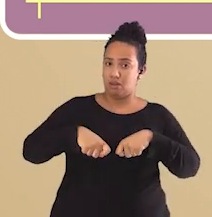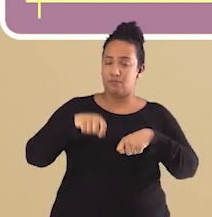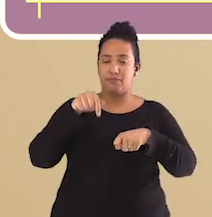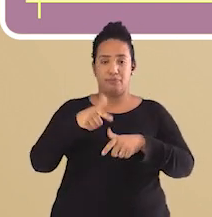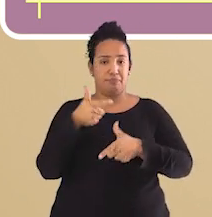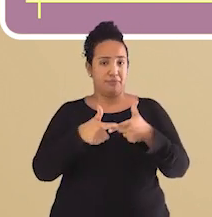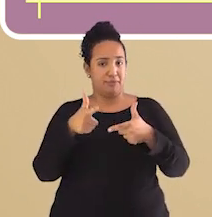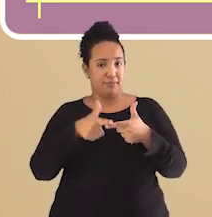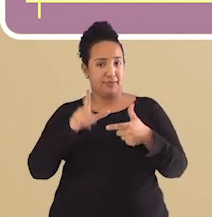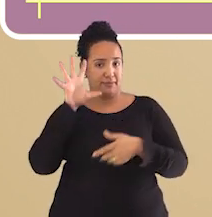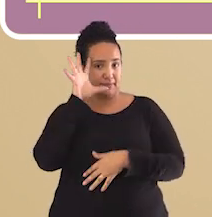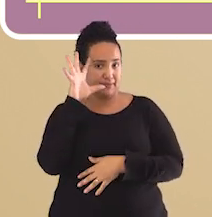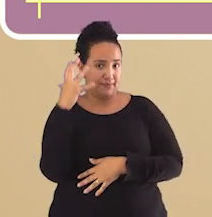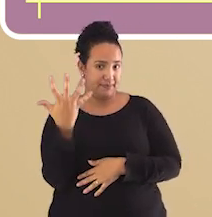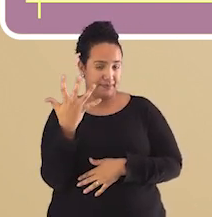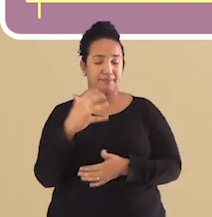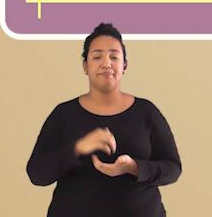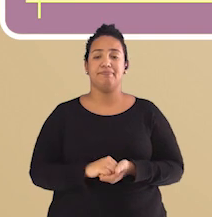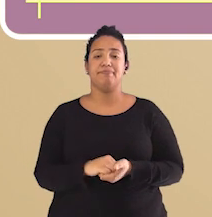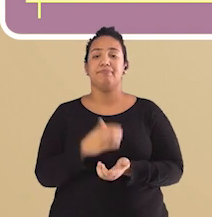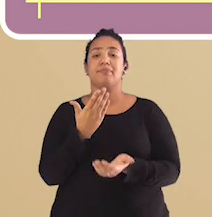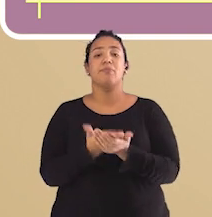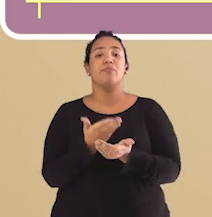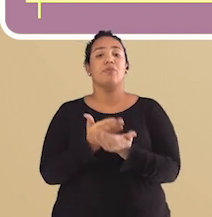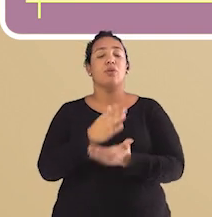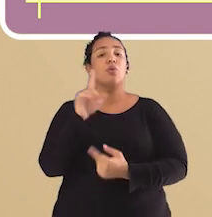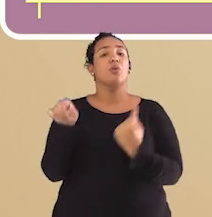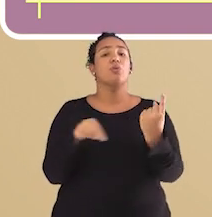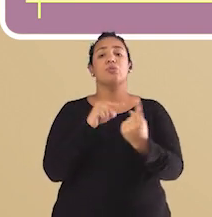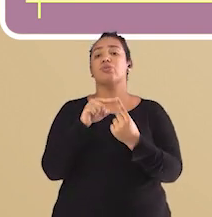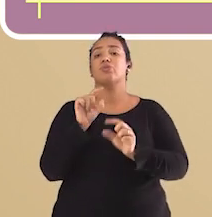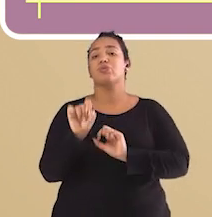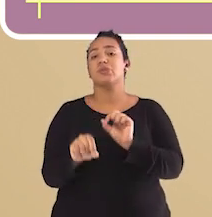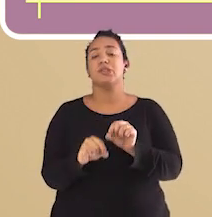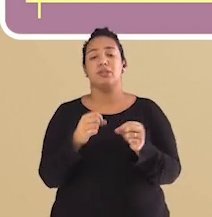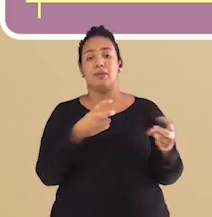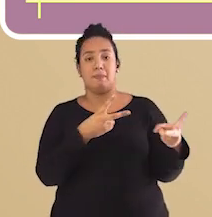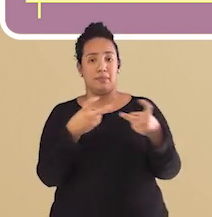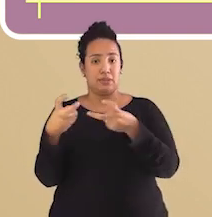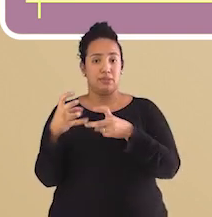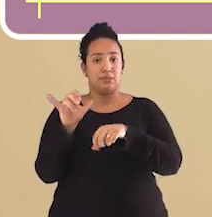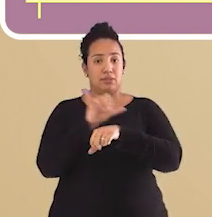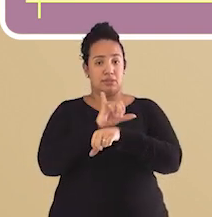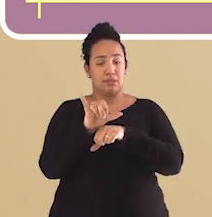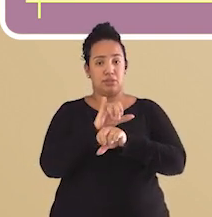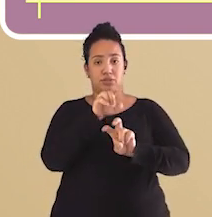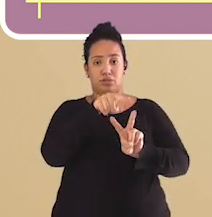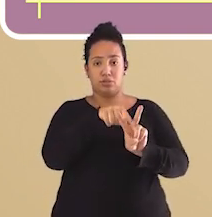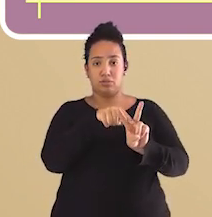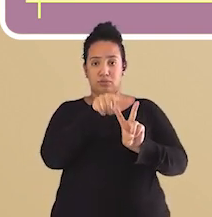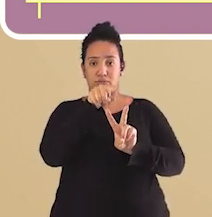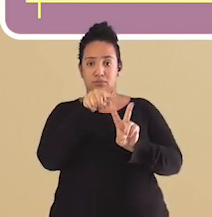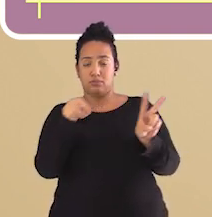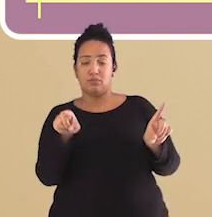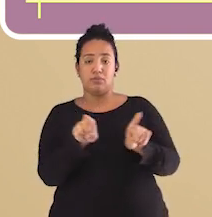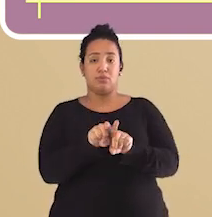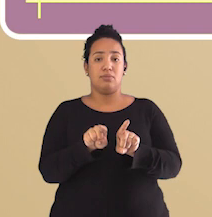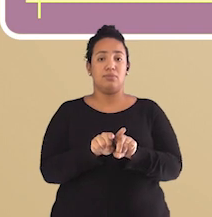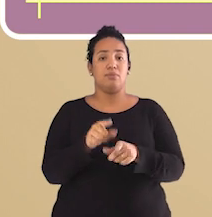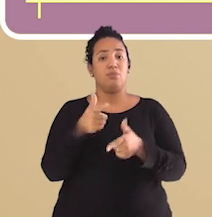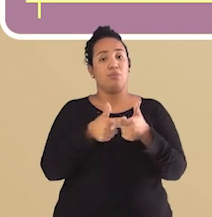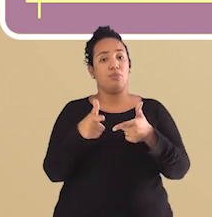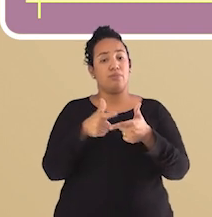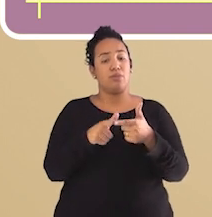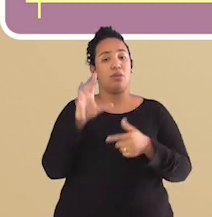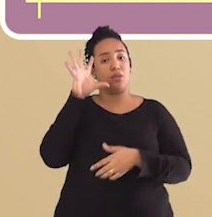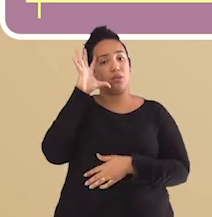capacidade para resolver problemas. Os objetivos da aula são compreender a operação de radiciação e